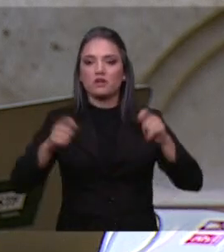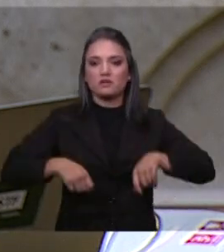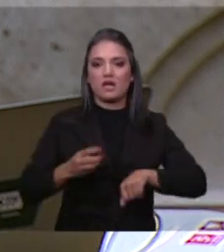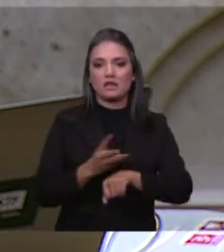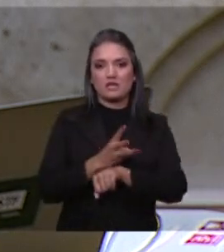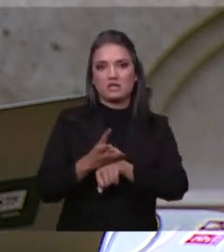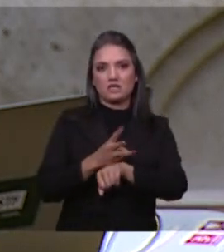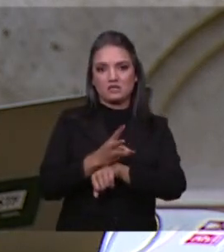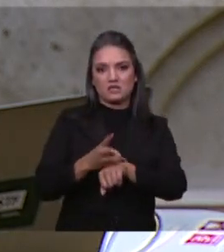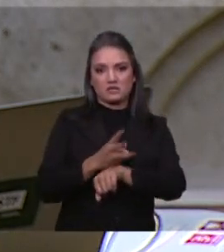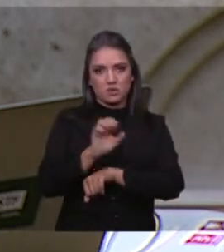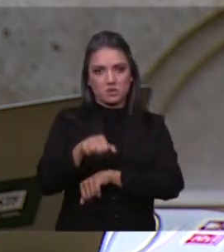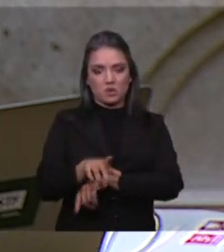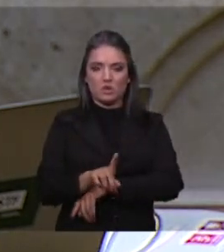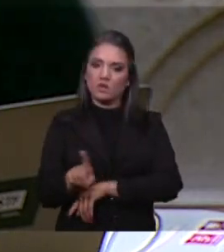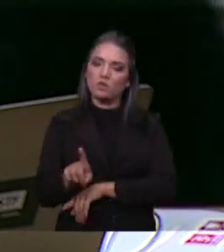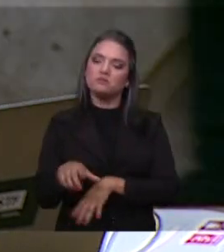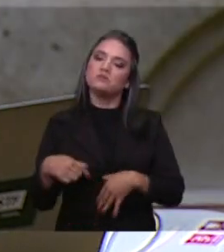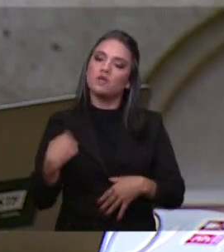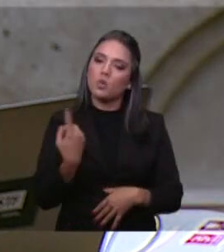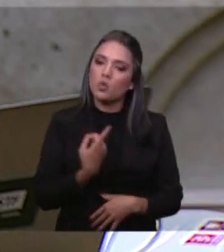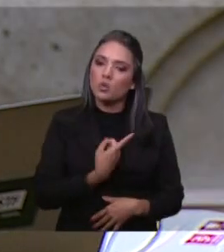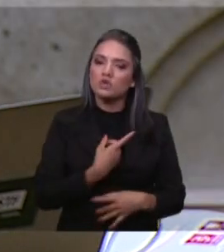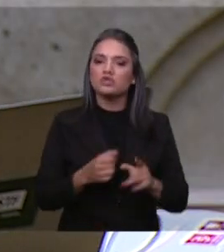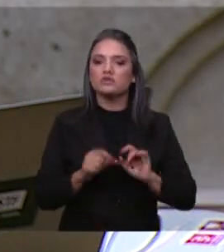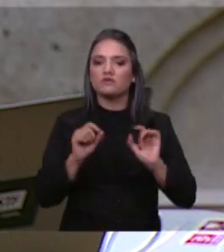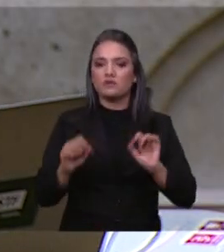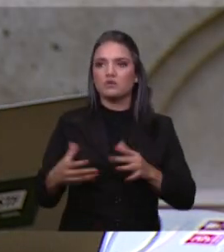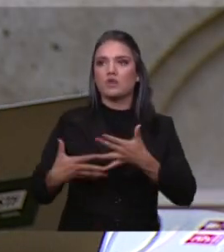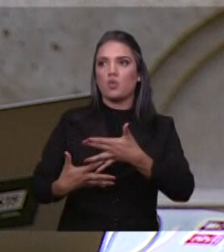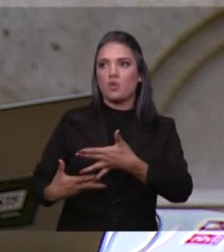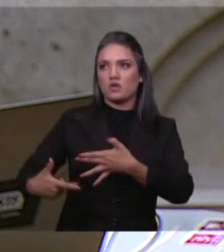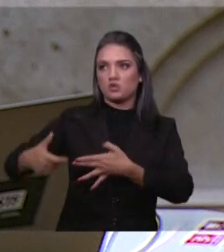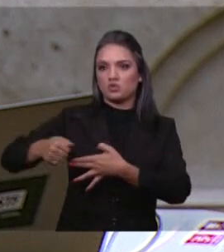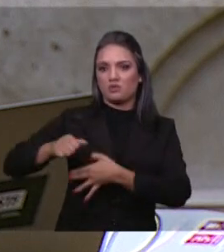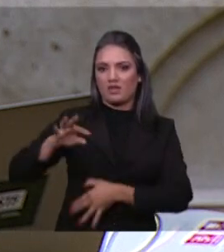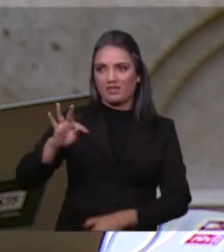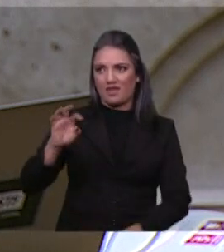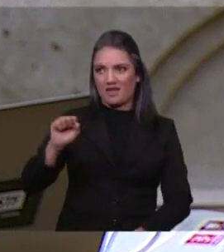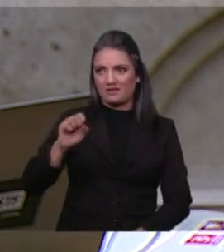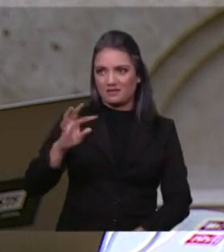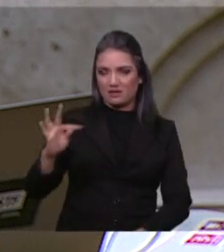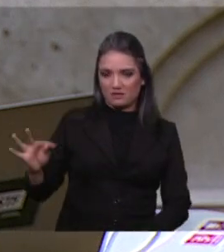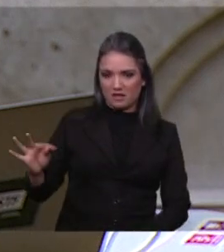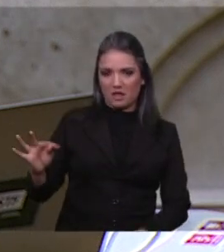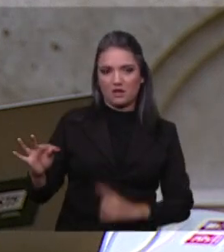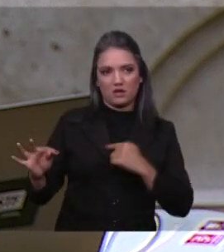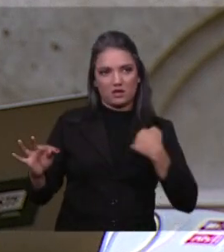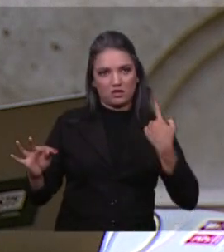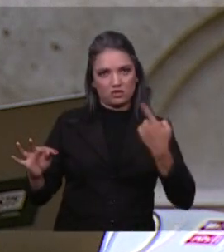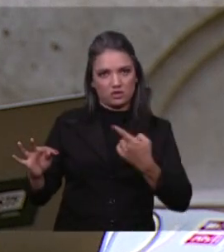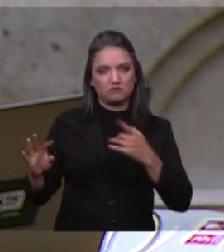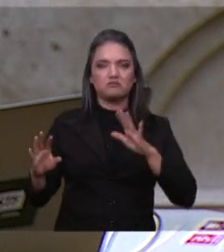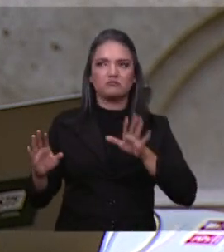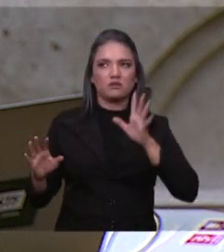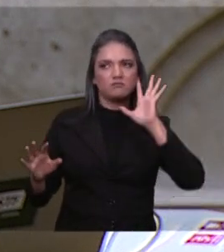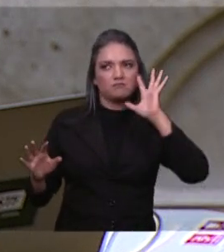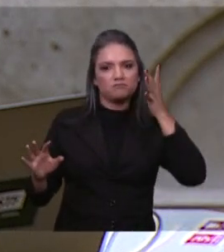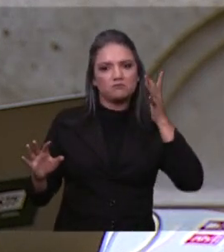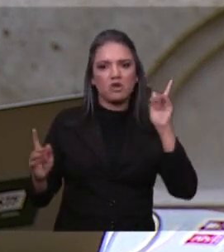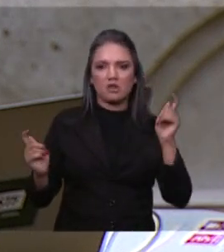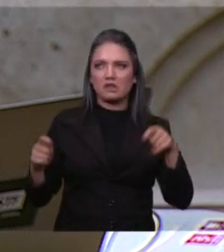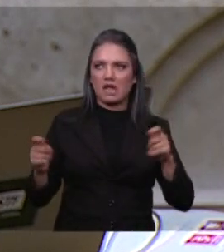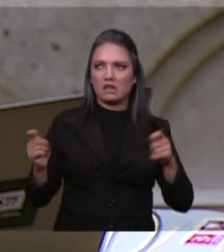atividade fim. Isso. E, com isso, nós superamos uma súmula do TST em ambos os julgados e entendemos que era